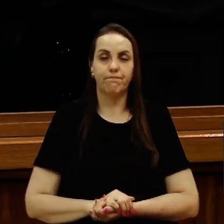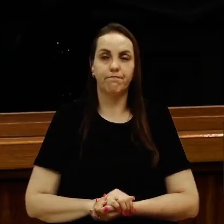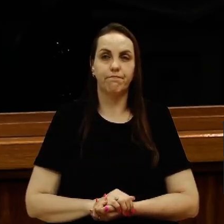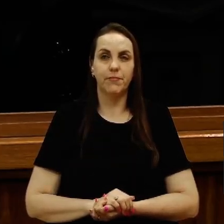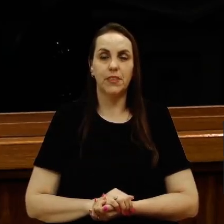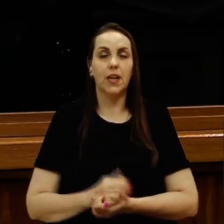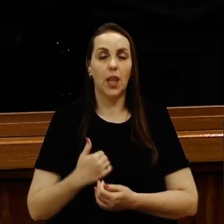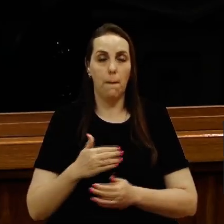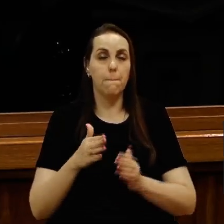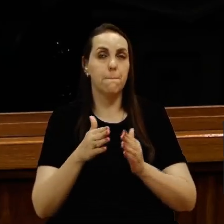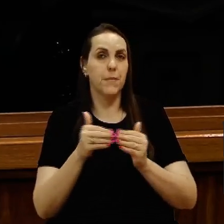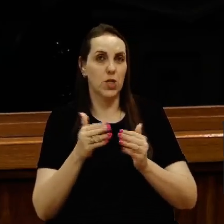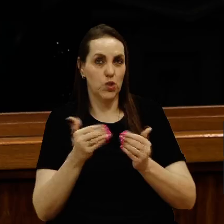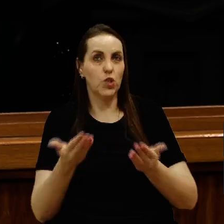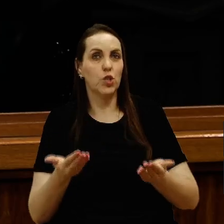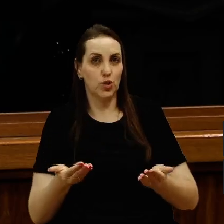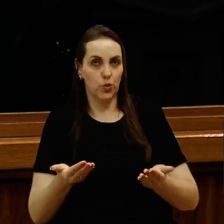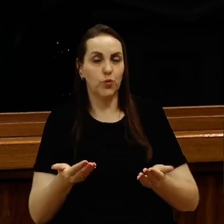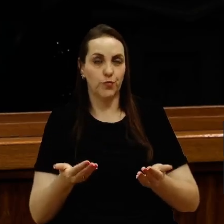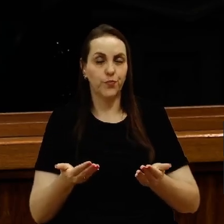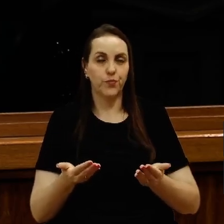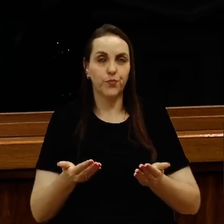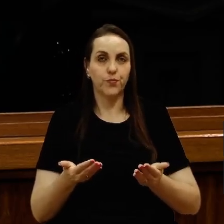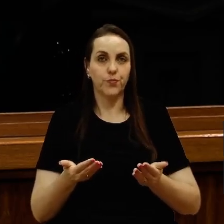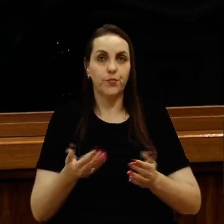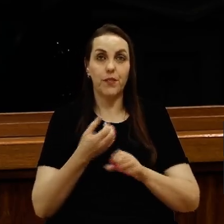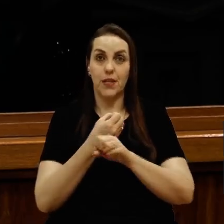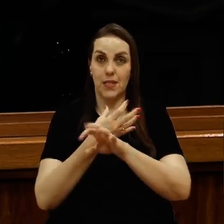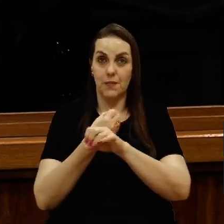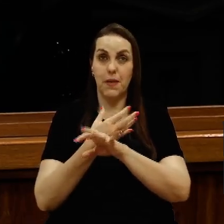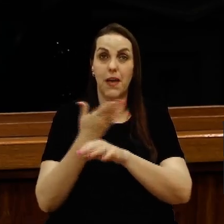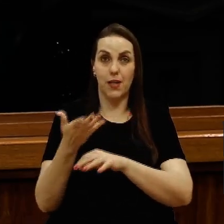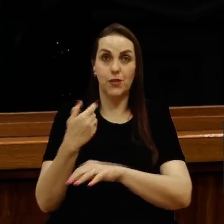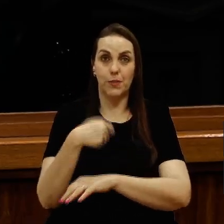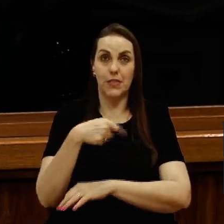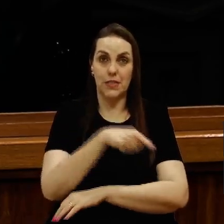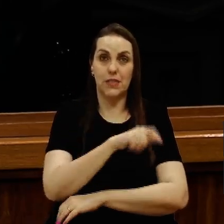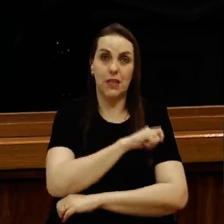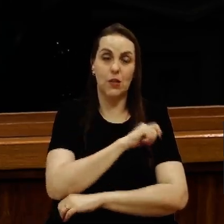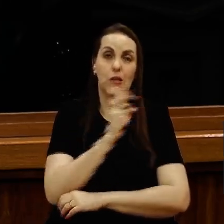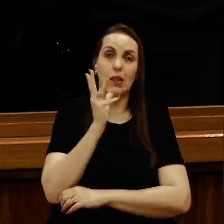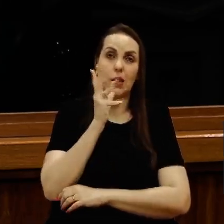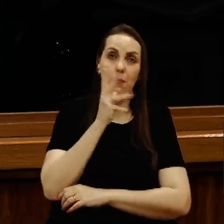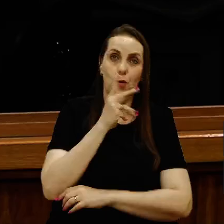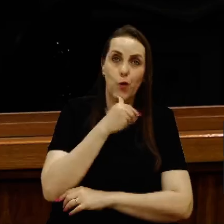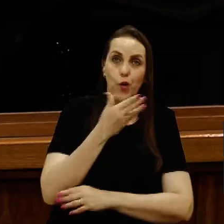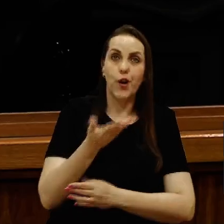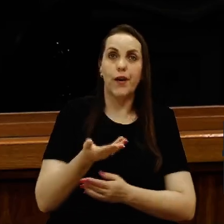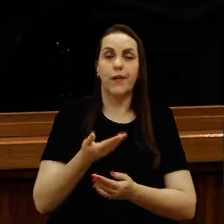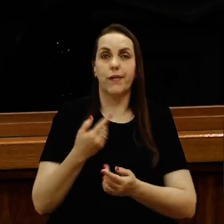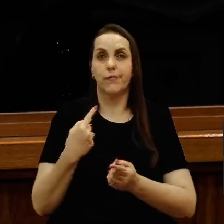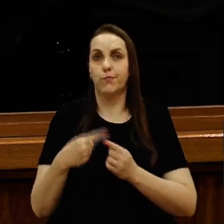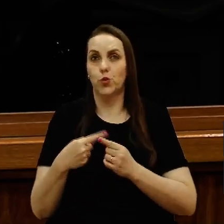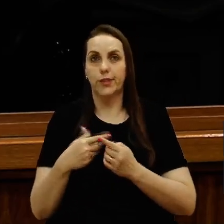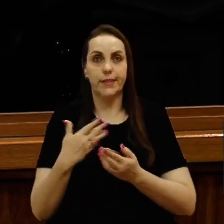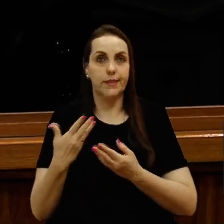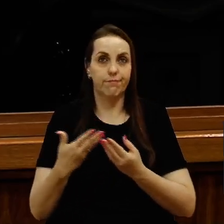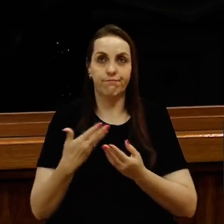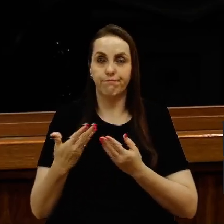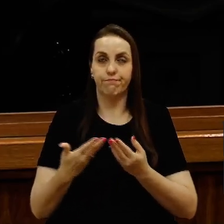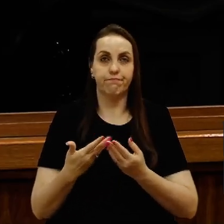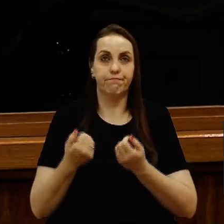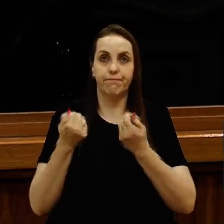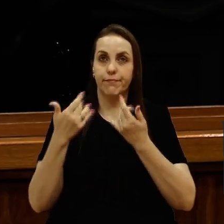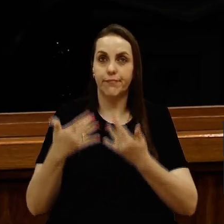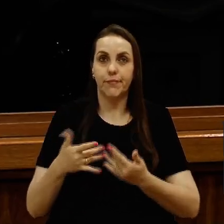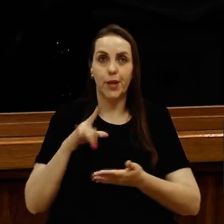solicitados para a própria SMED e, às vezes, demora por questões alegadas de contratação